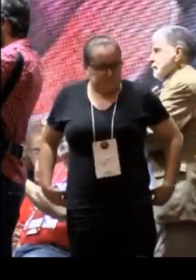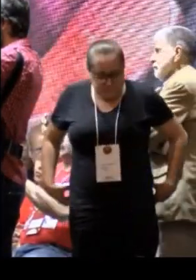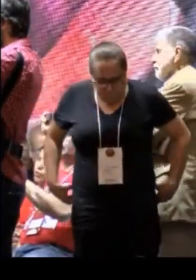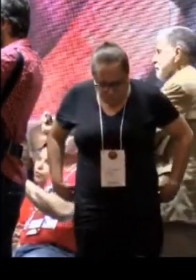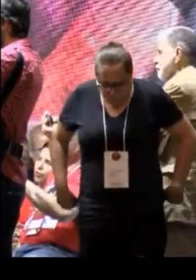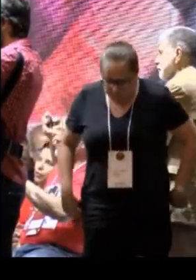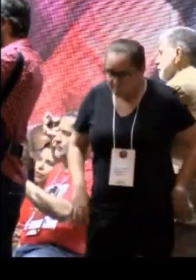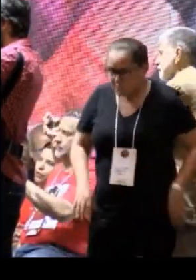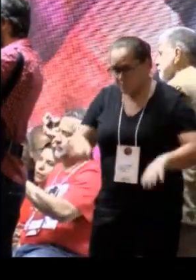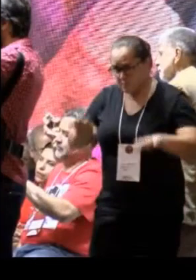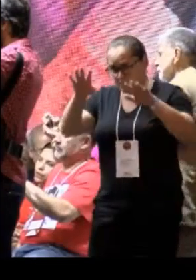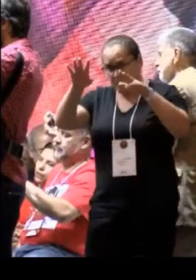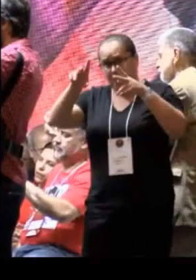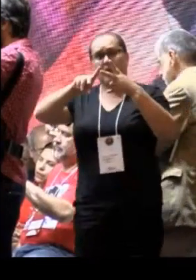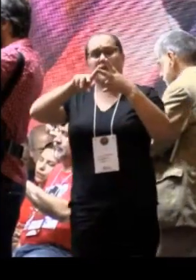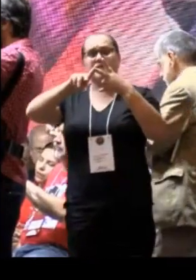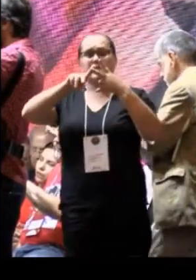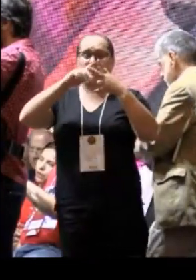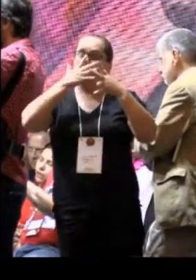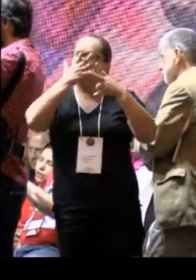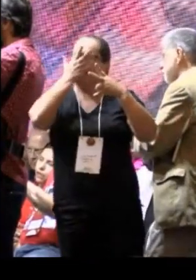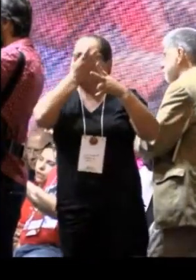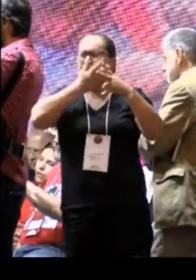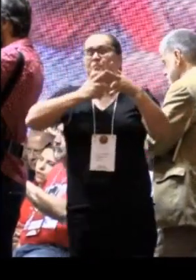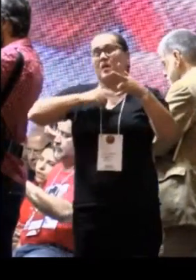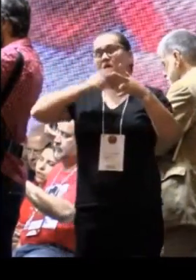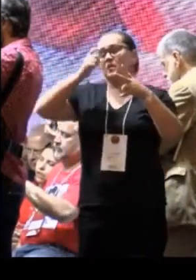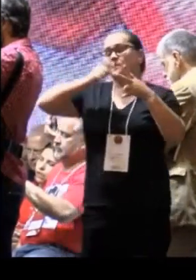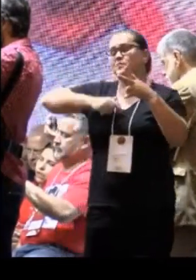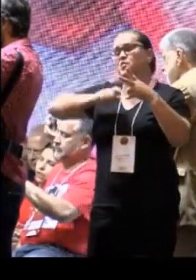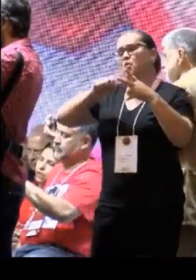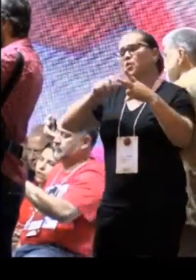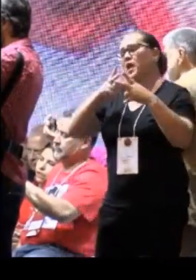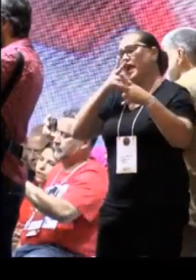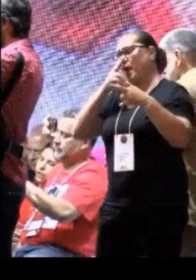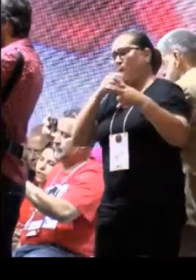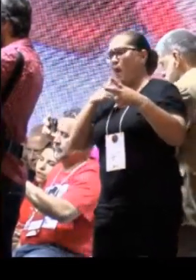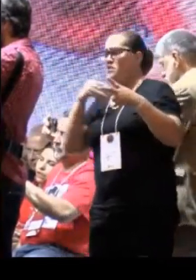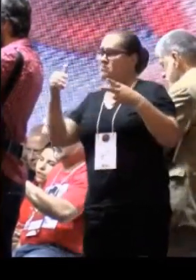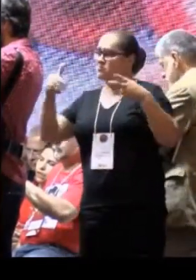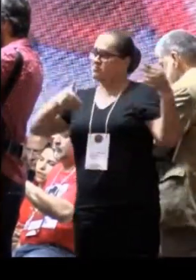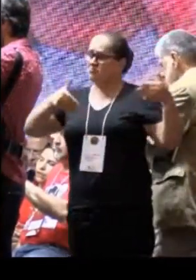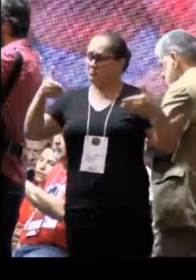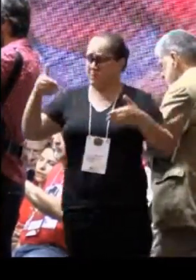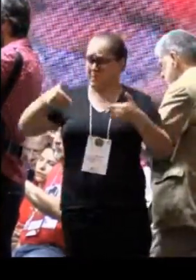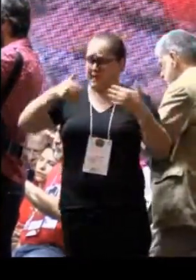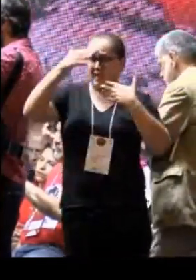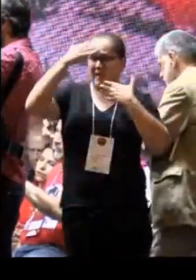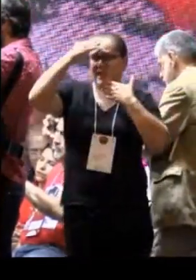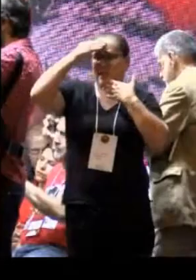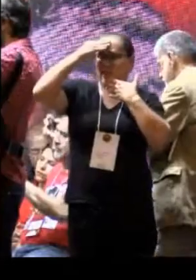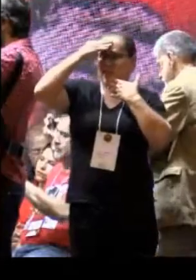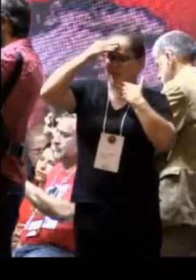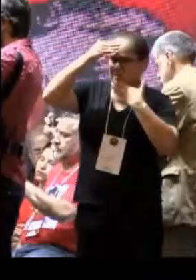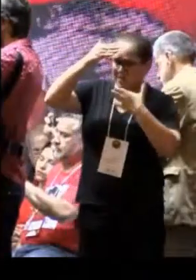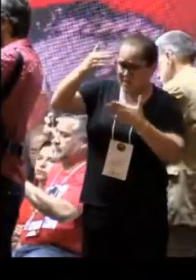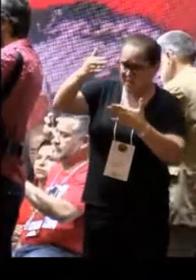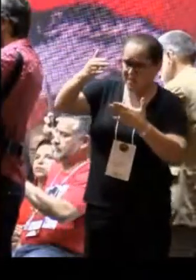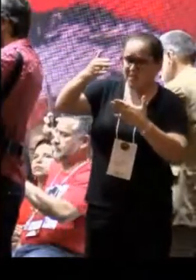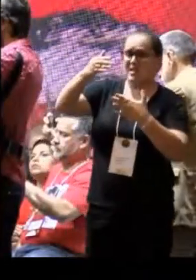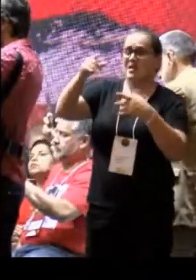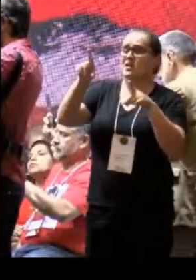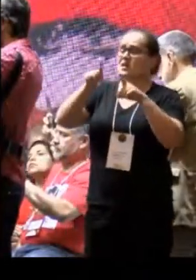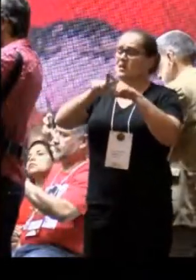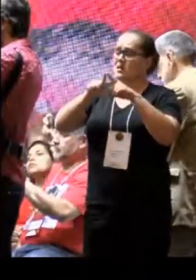A segunda coisa é que eu acho que nós temos que ir aqui agradecer e prestar